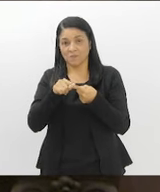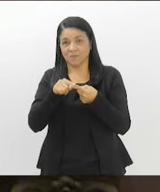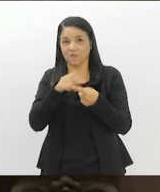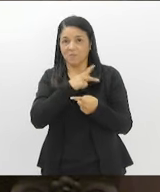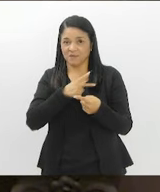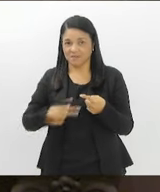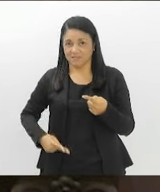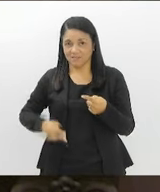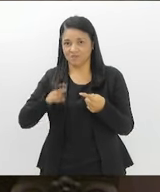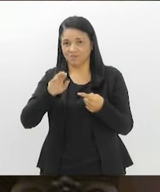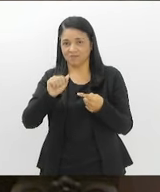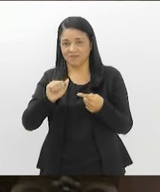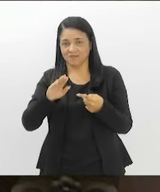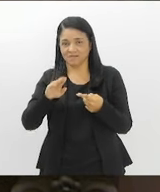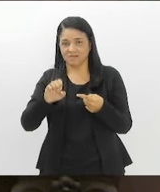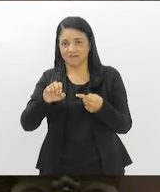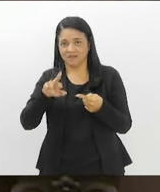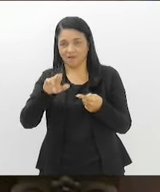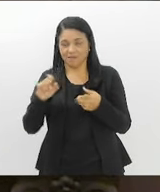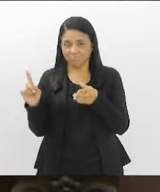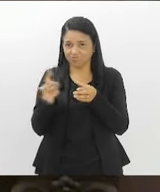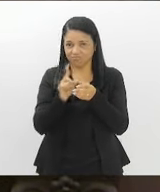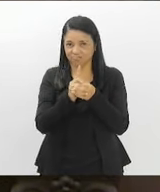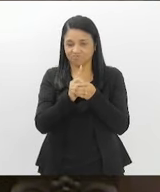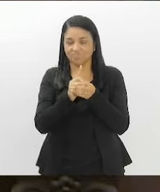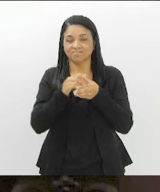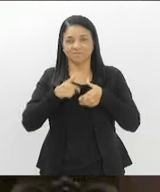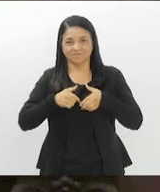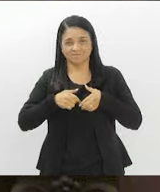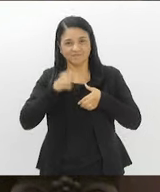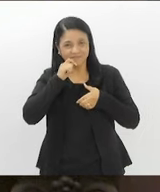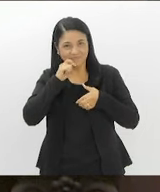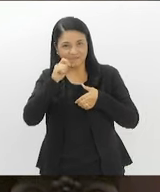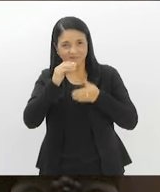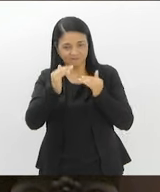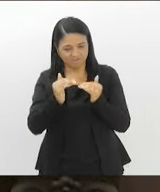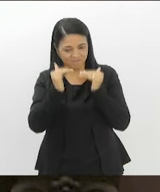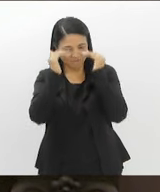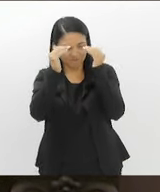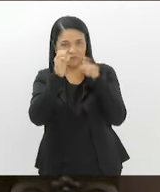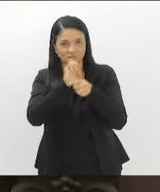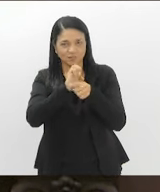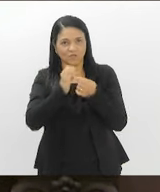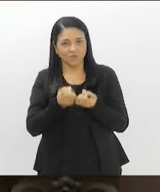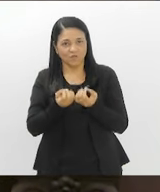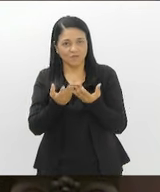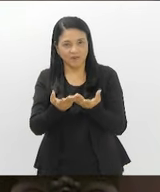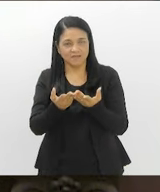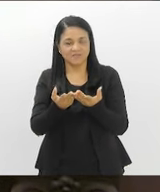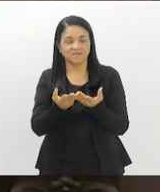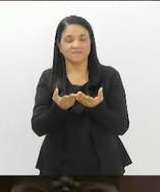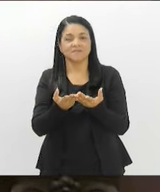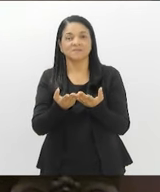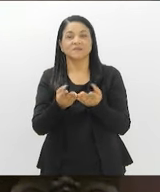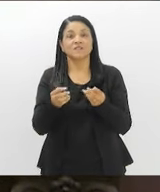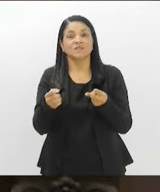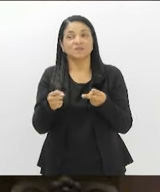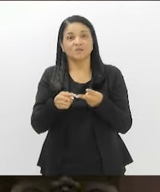ser o coautor da maior honraria que o Estado oferece, que é a Medalha Tiradentes. E